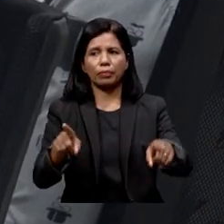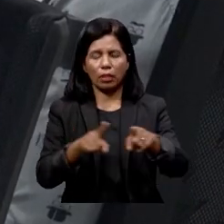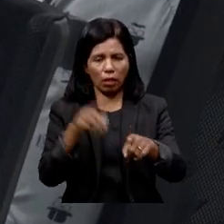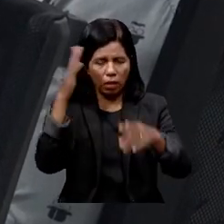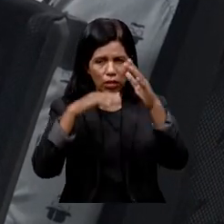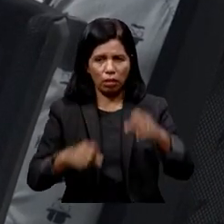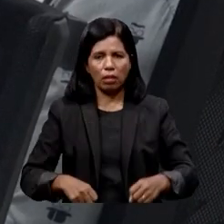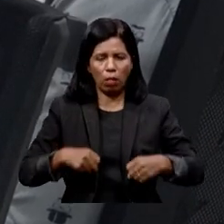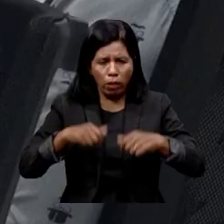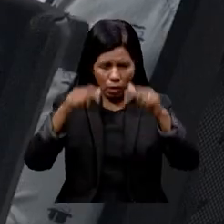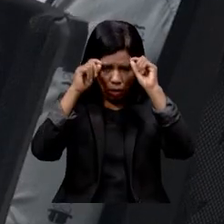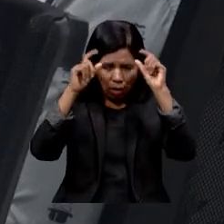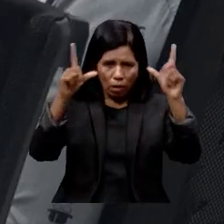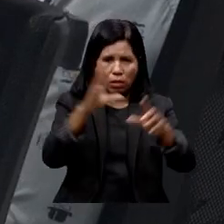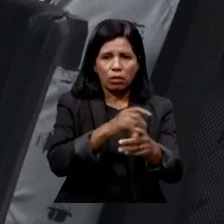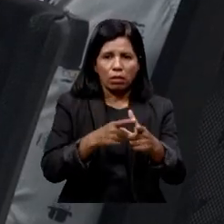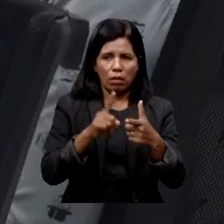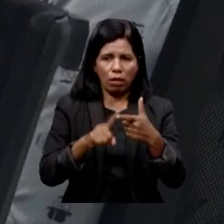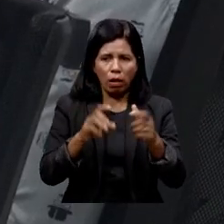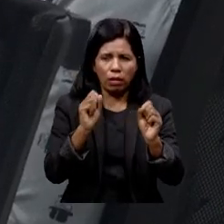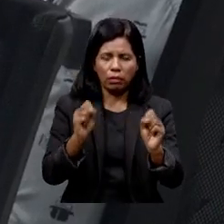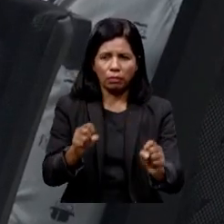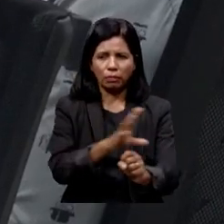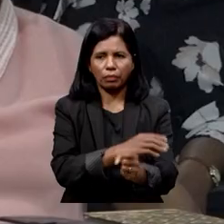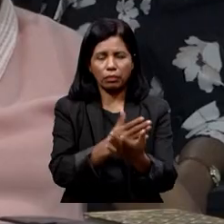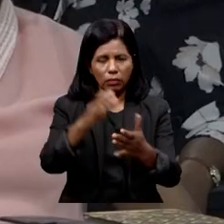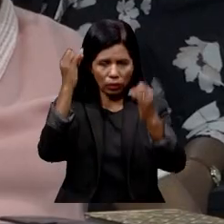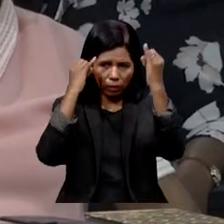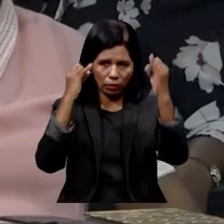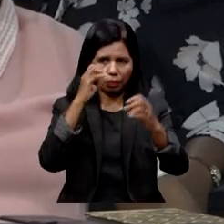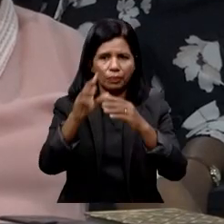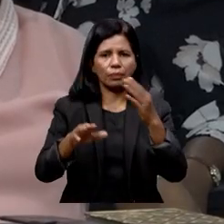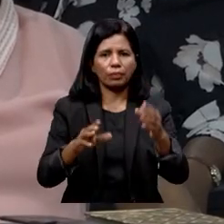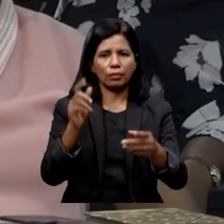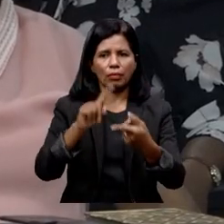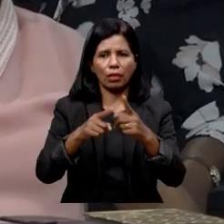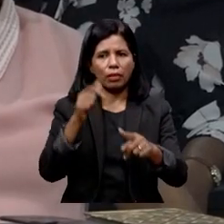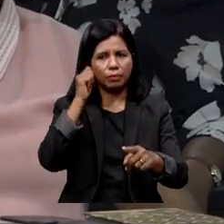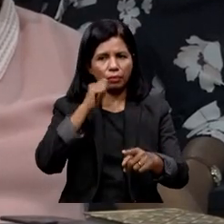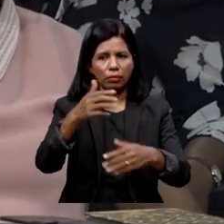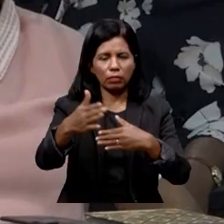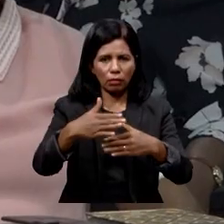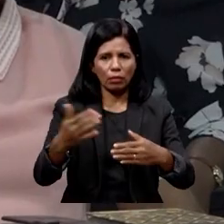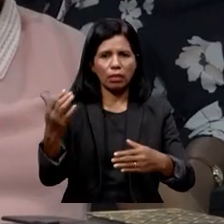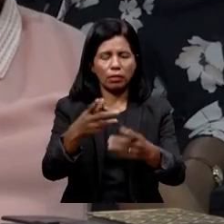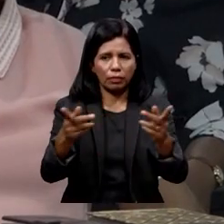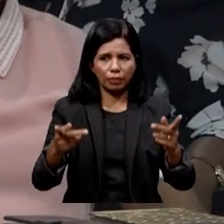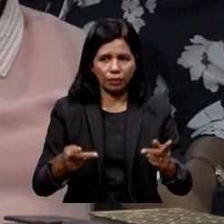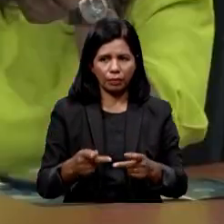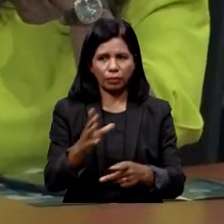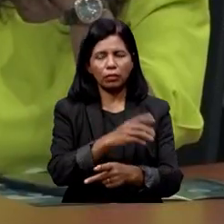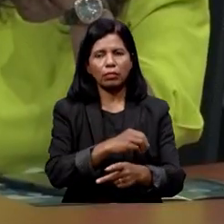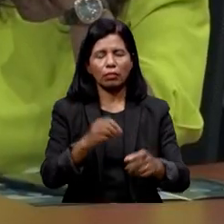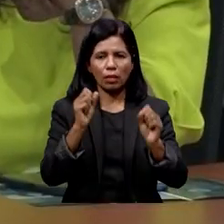problema saúde e Timor-Leste, tamane precisa halo sensibilização, nune inafeto sira belihak besik an, ba centro